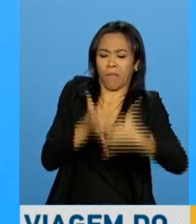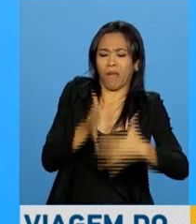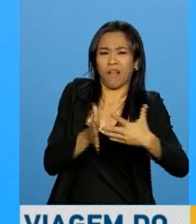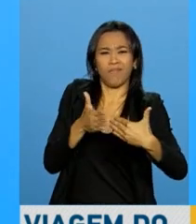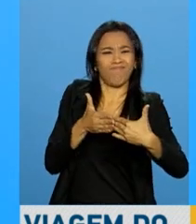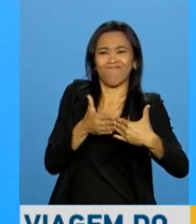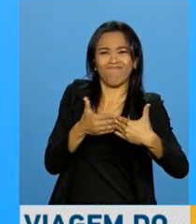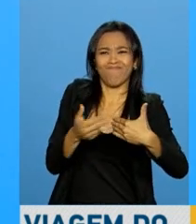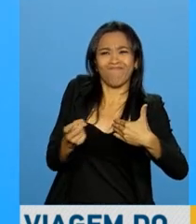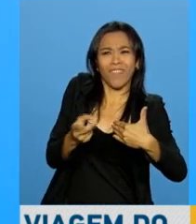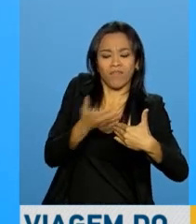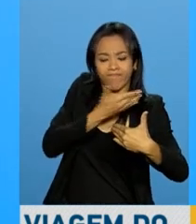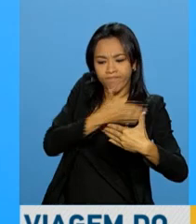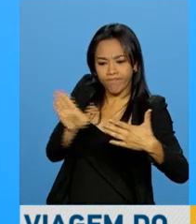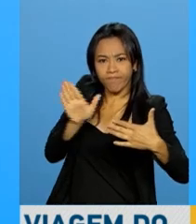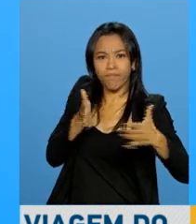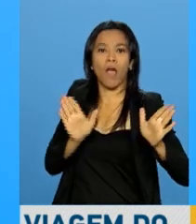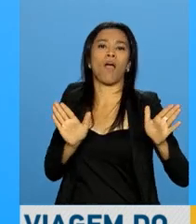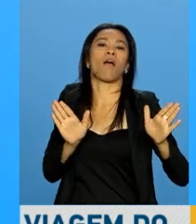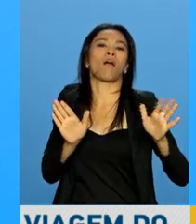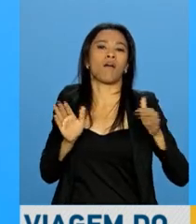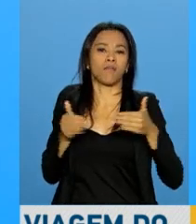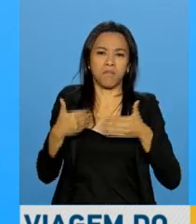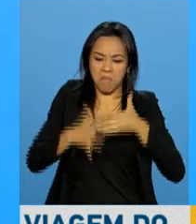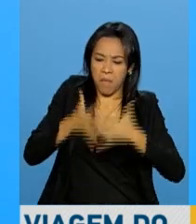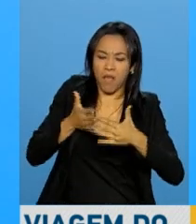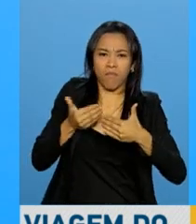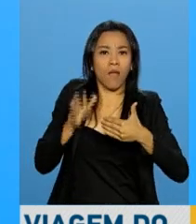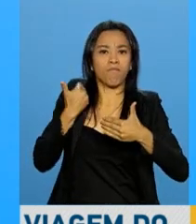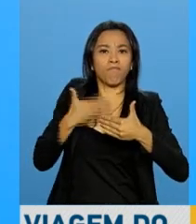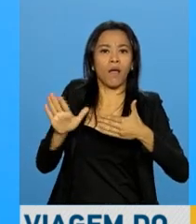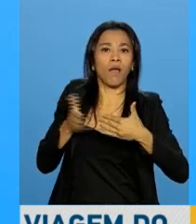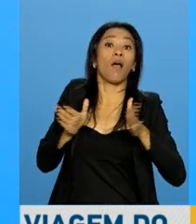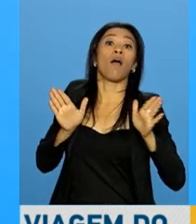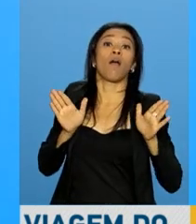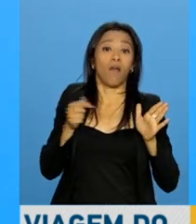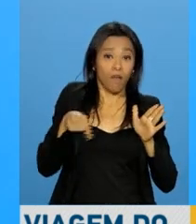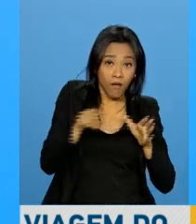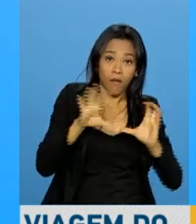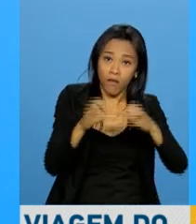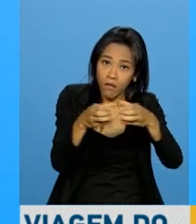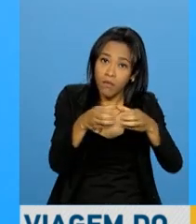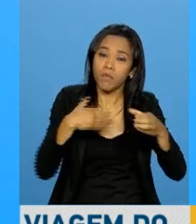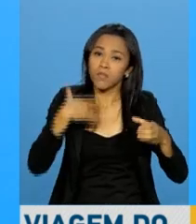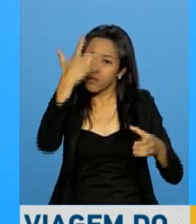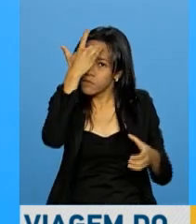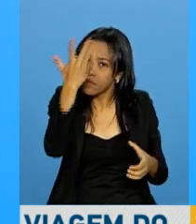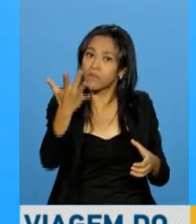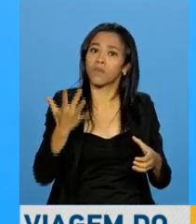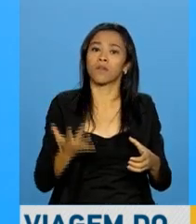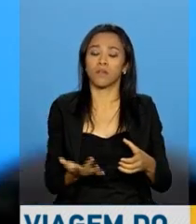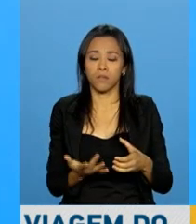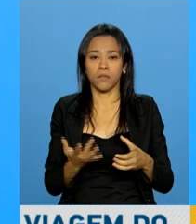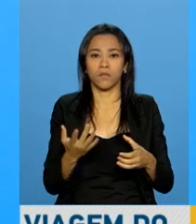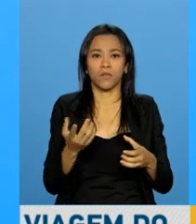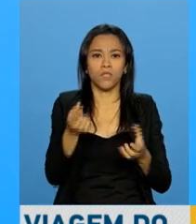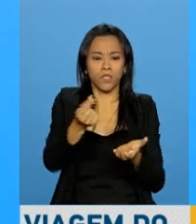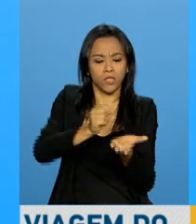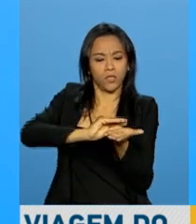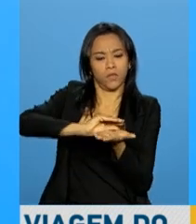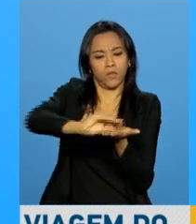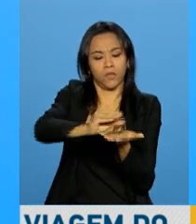comércio. Acabamos, aliás, de concluir acordo sobre facilitação de